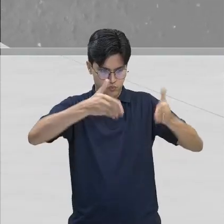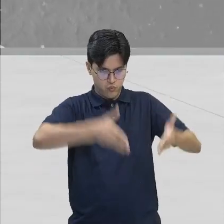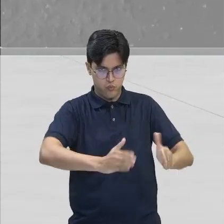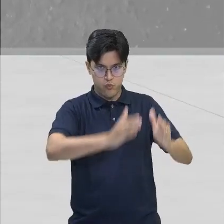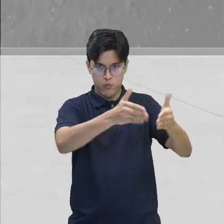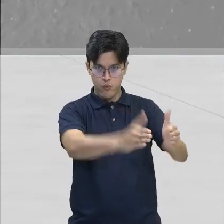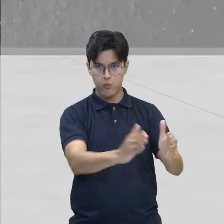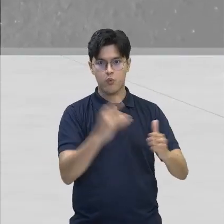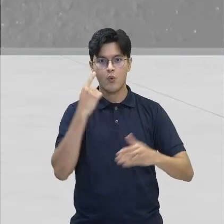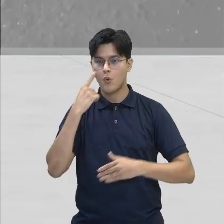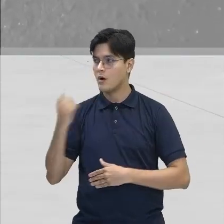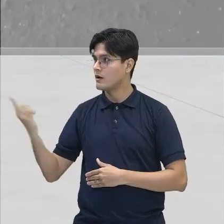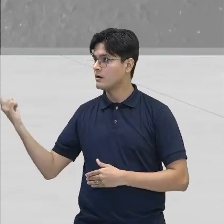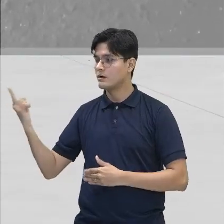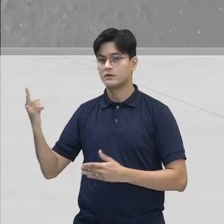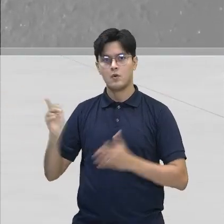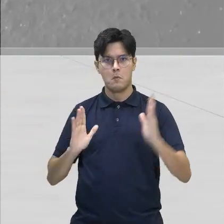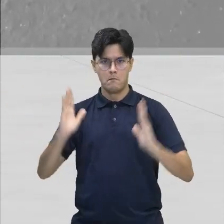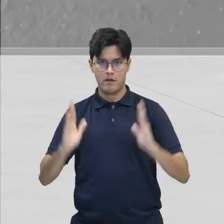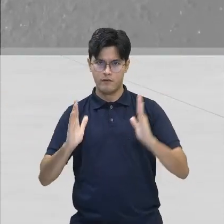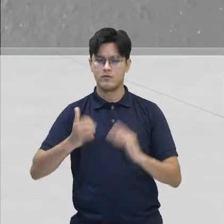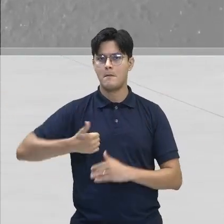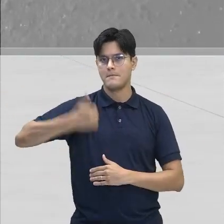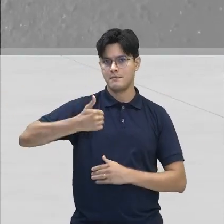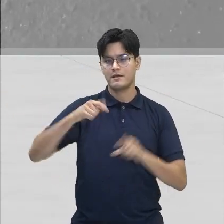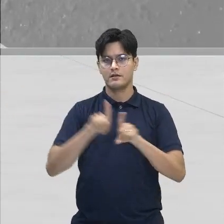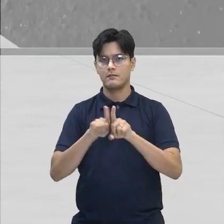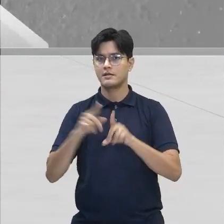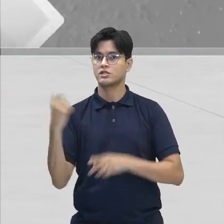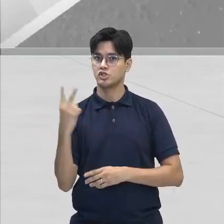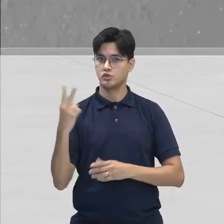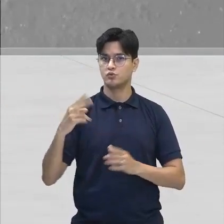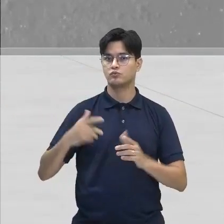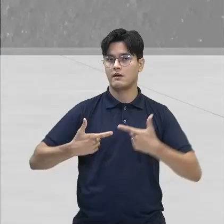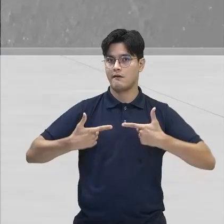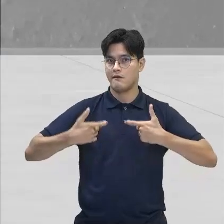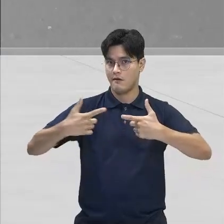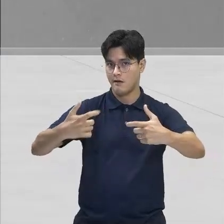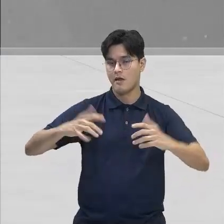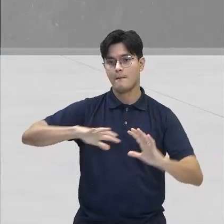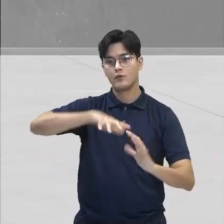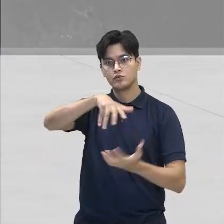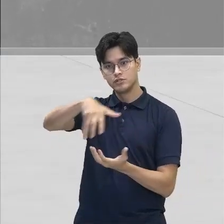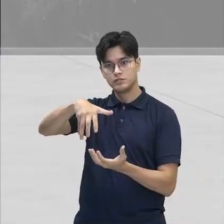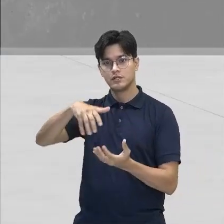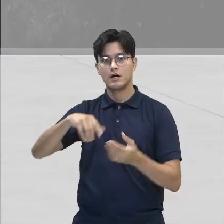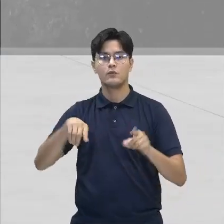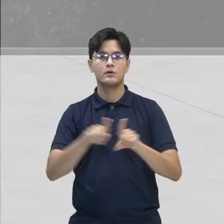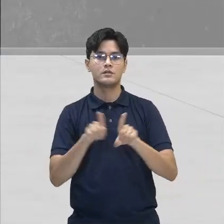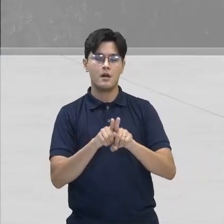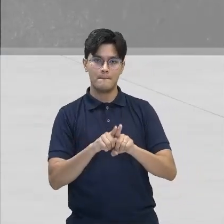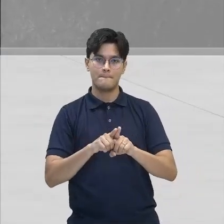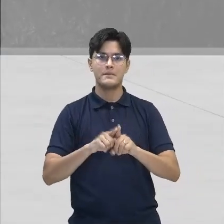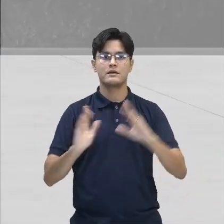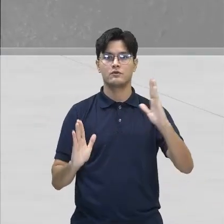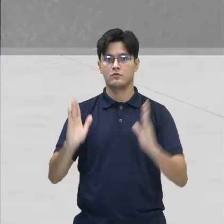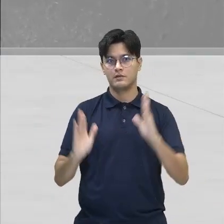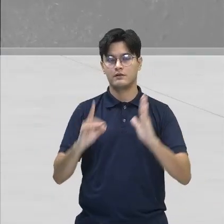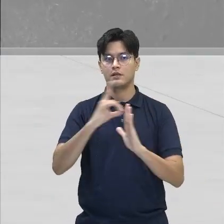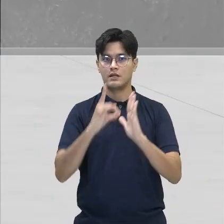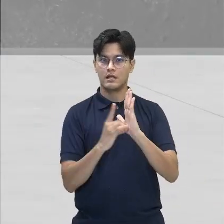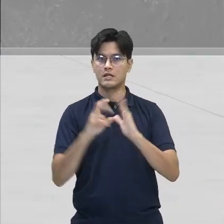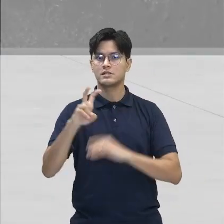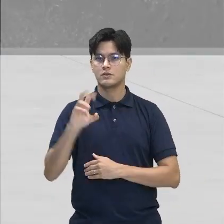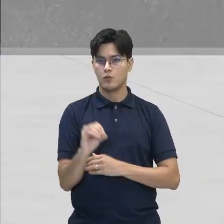se modernizaram bastante, evoluíram bastante. E no contexto já da década de 50, 60, a gente